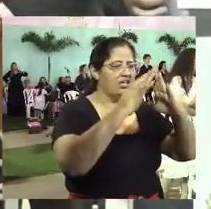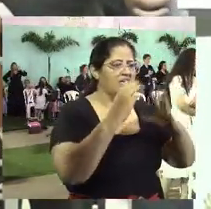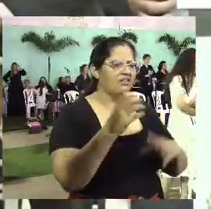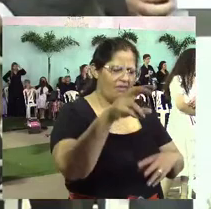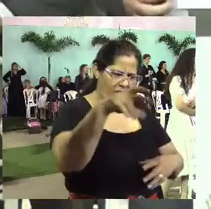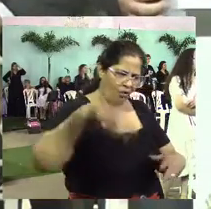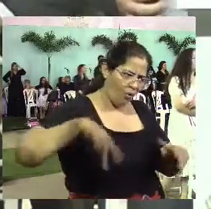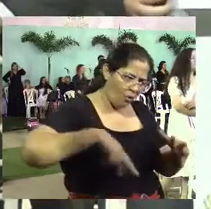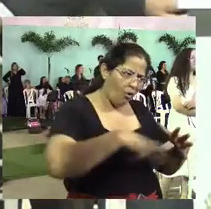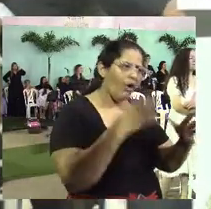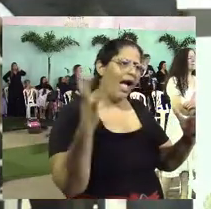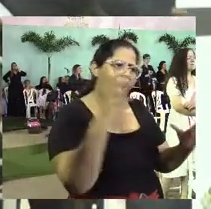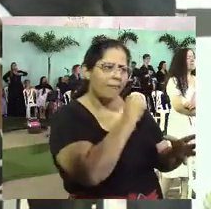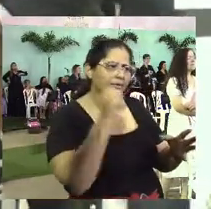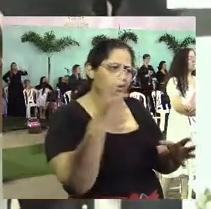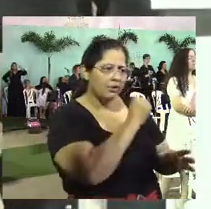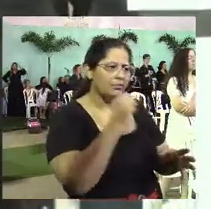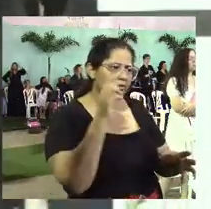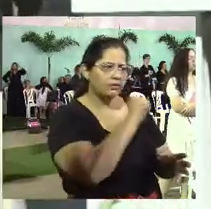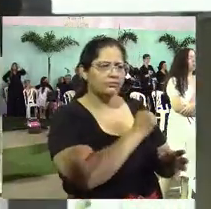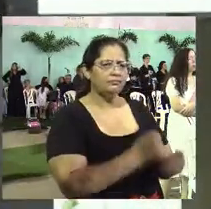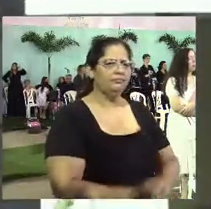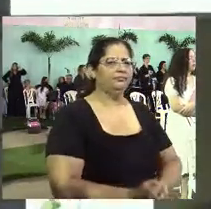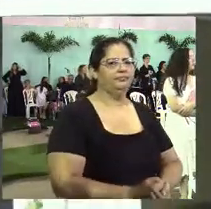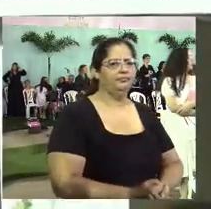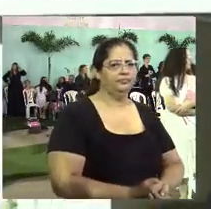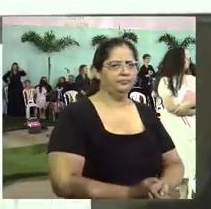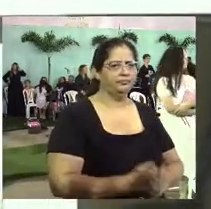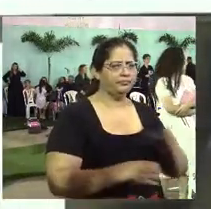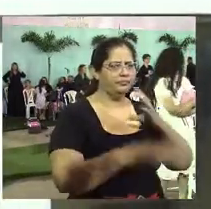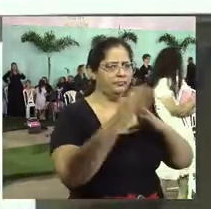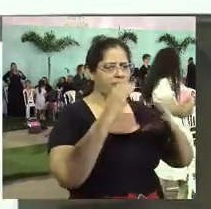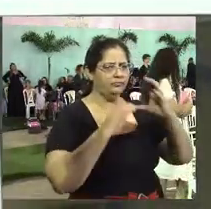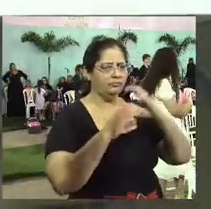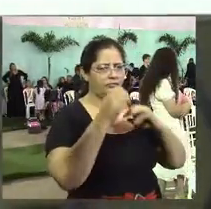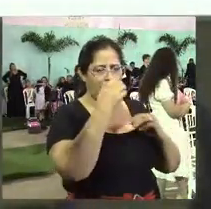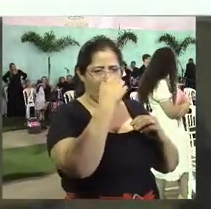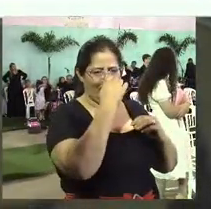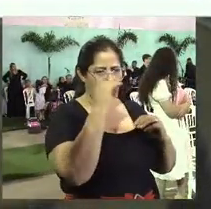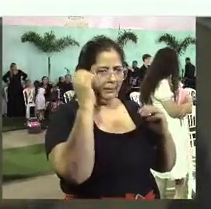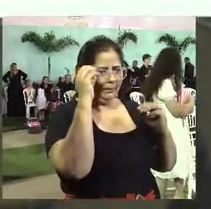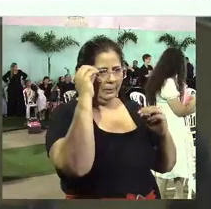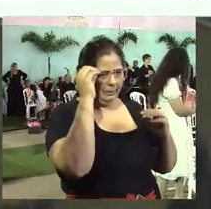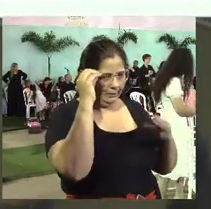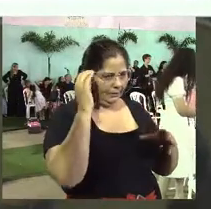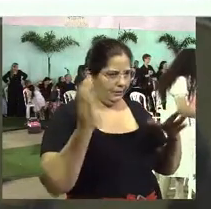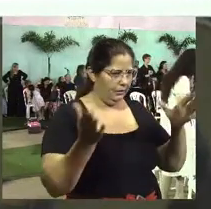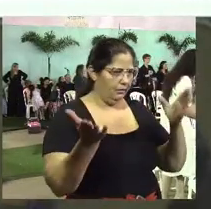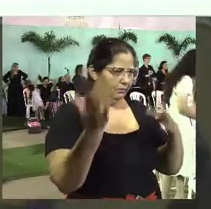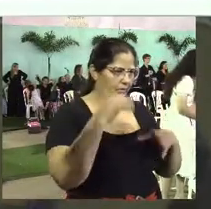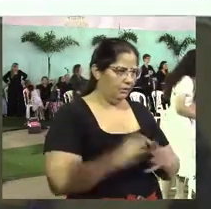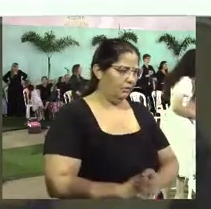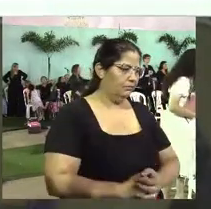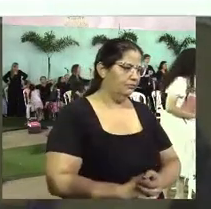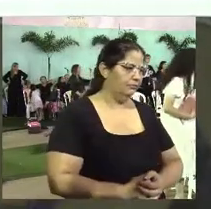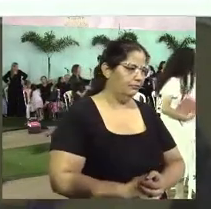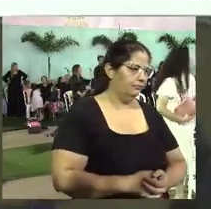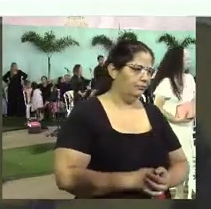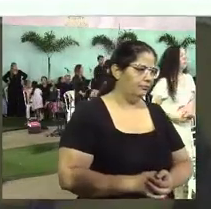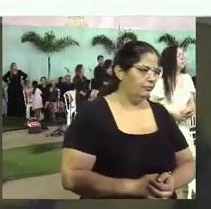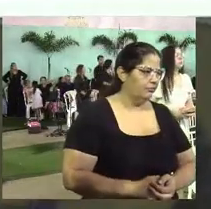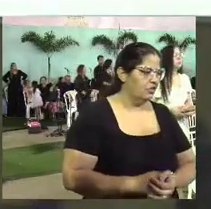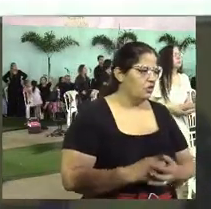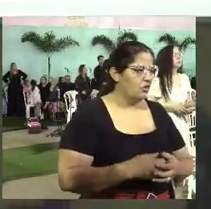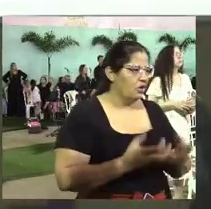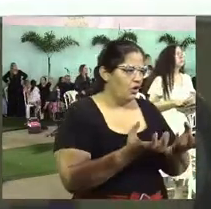cá corre para cá venha rápido rápido pode adorar por favor isso corre pra cá eu vou já pregar mas eu quero